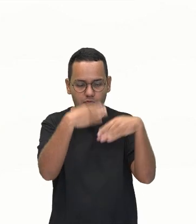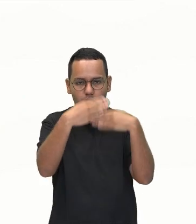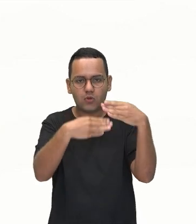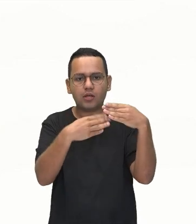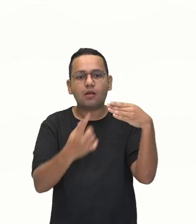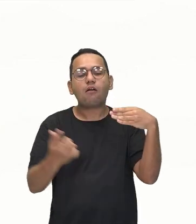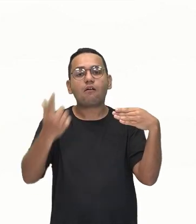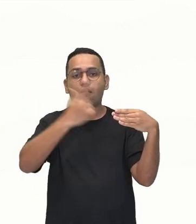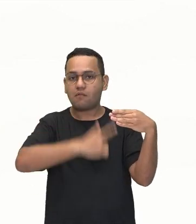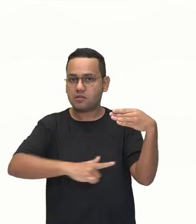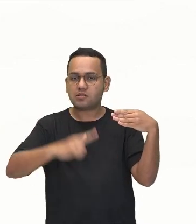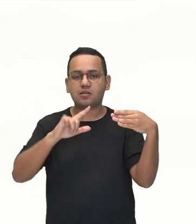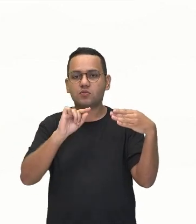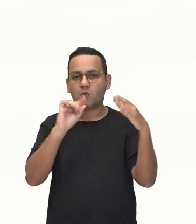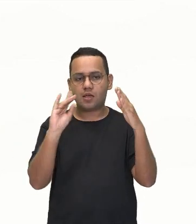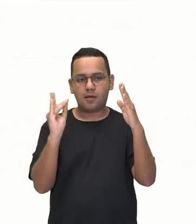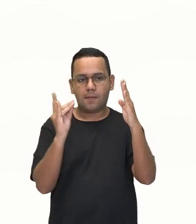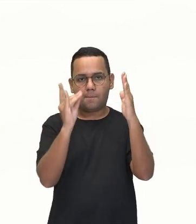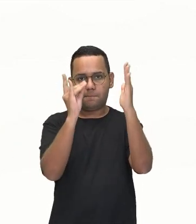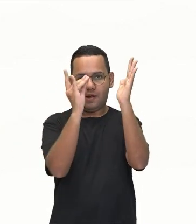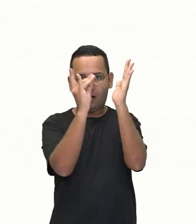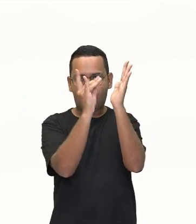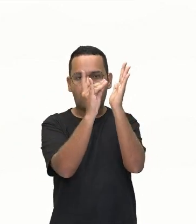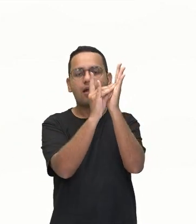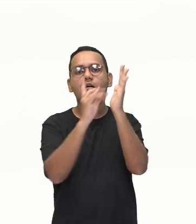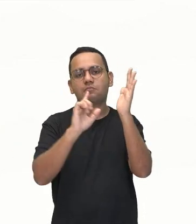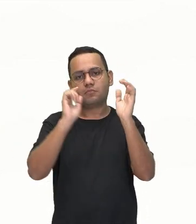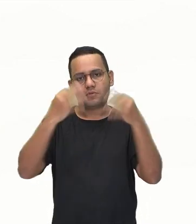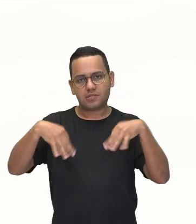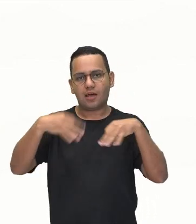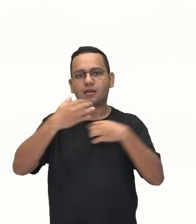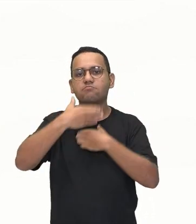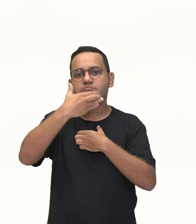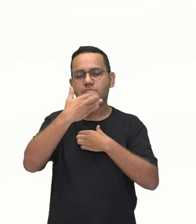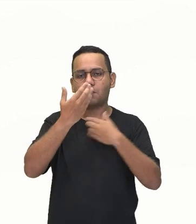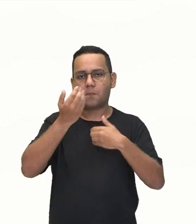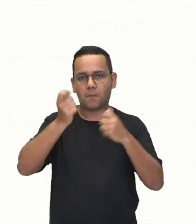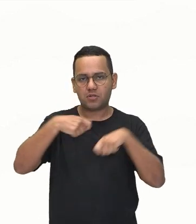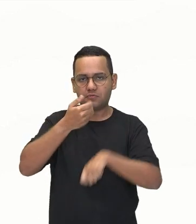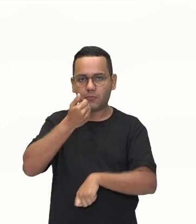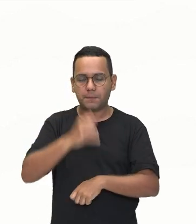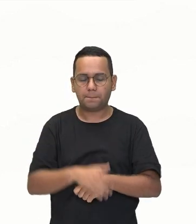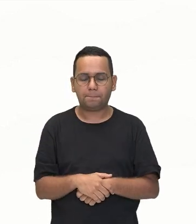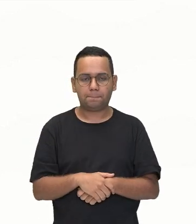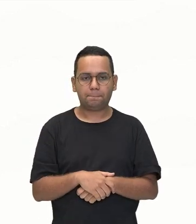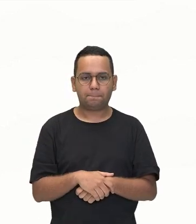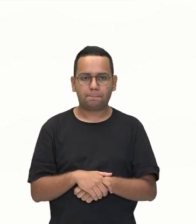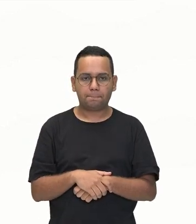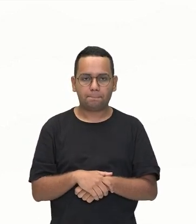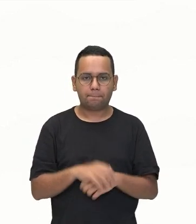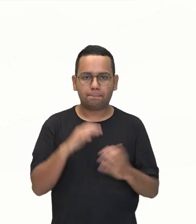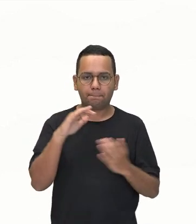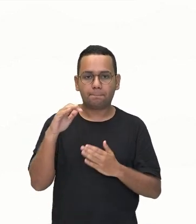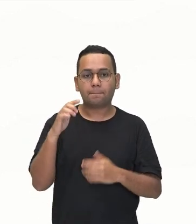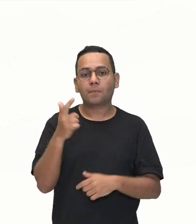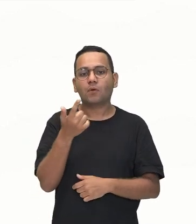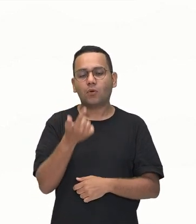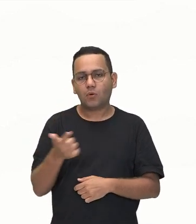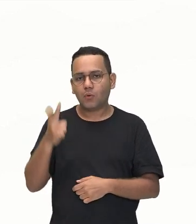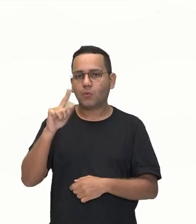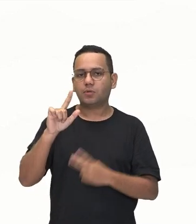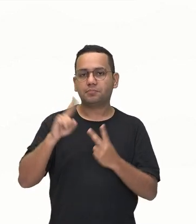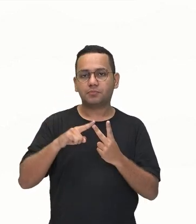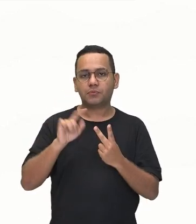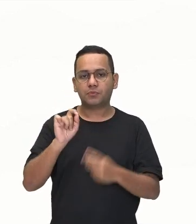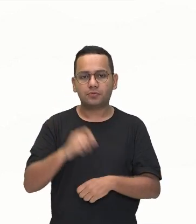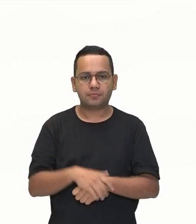ter espécies de girafas com pescoço bem longo. E nós temos também o caso, né, da outra lei, que